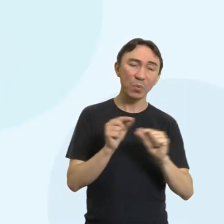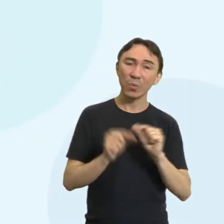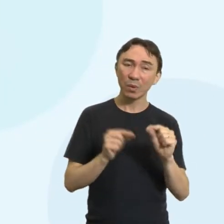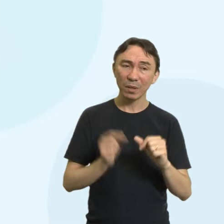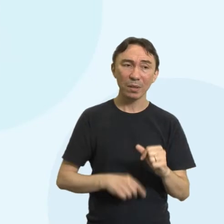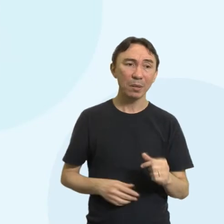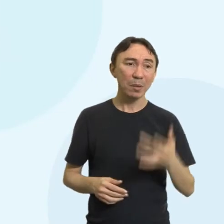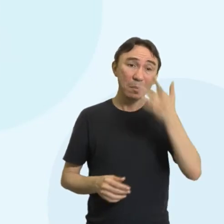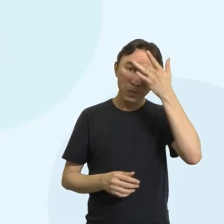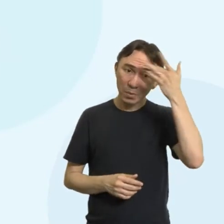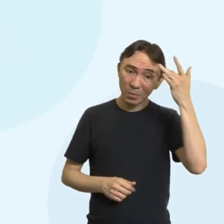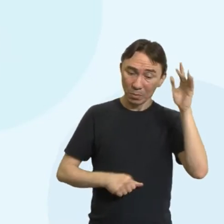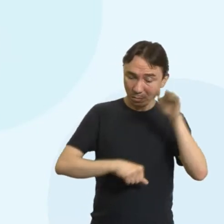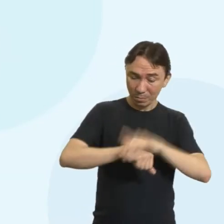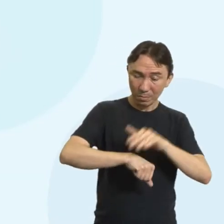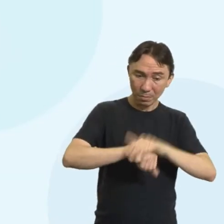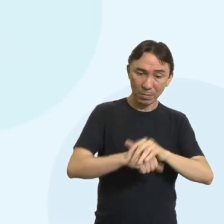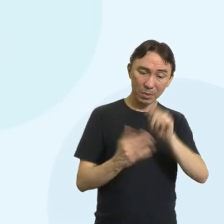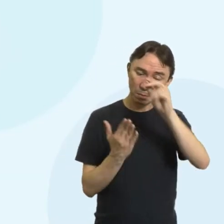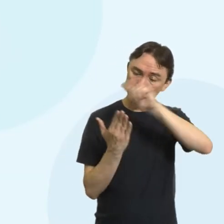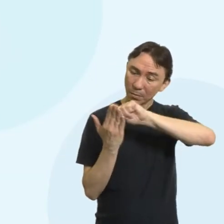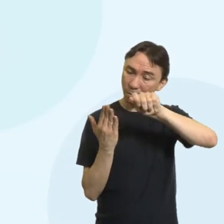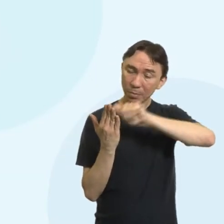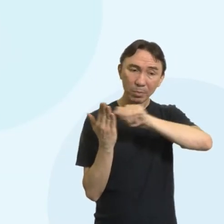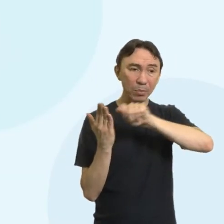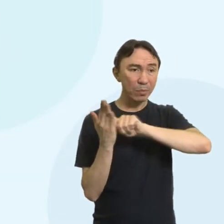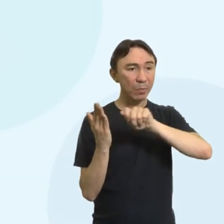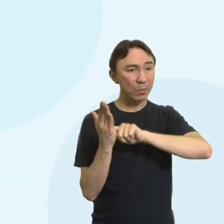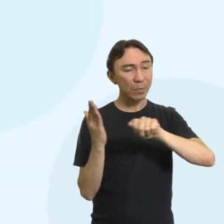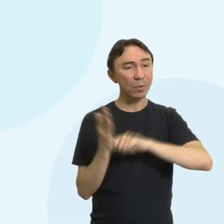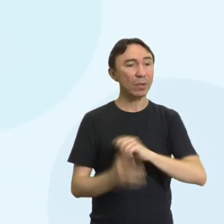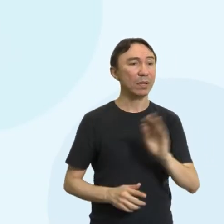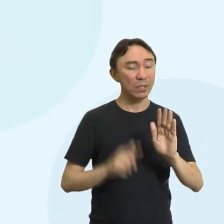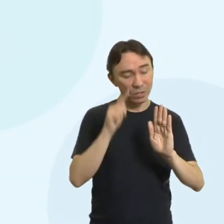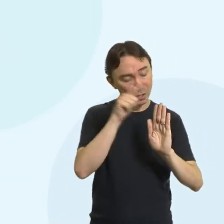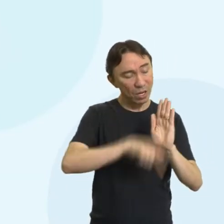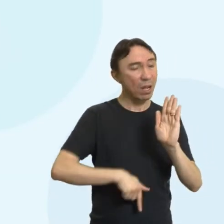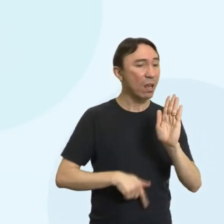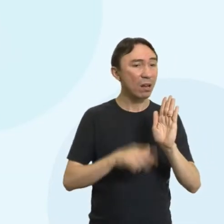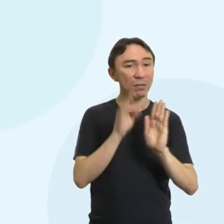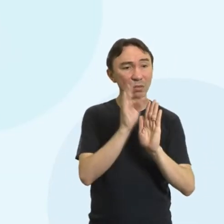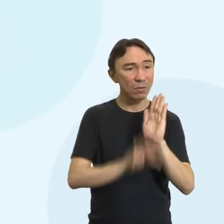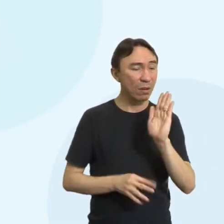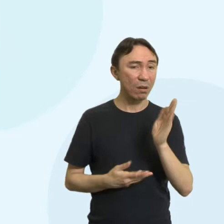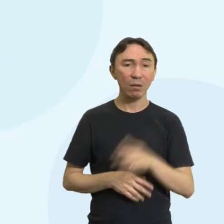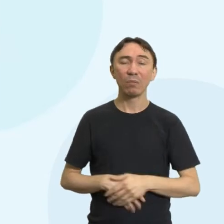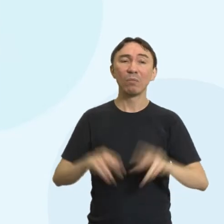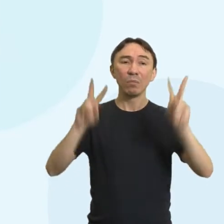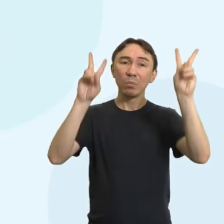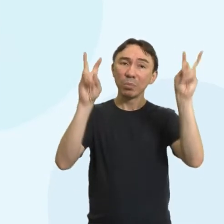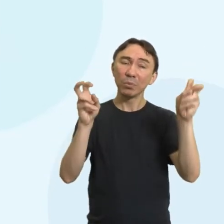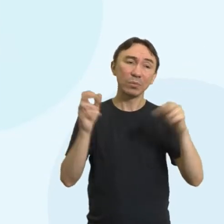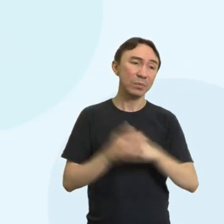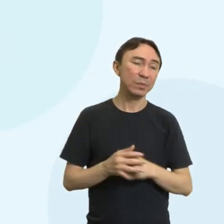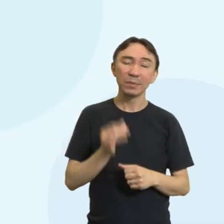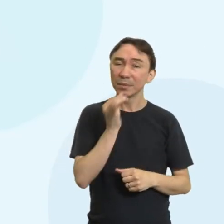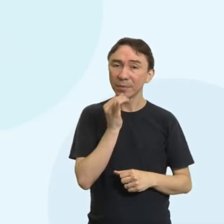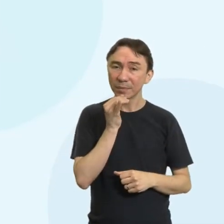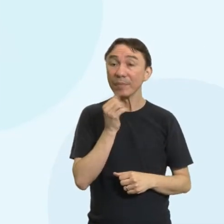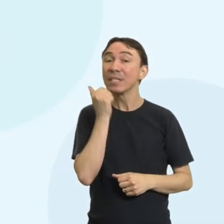assunto. Por exemplo, um artigo científico, a gente geralmente lê para